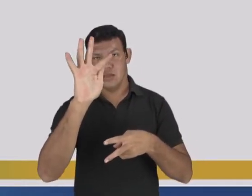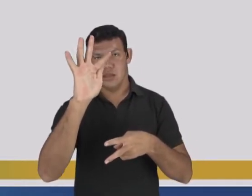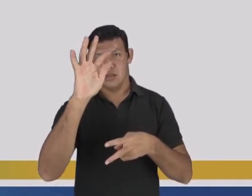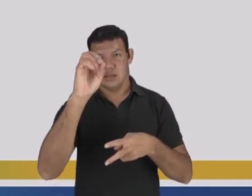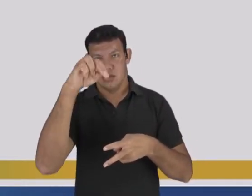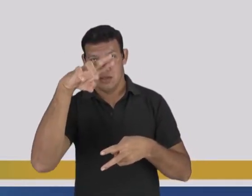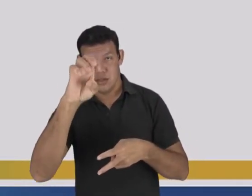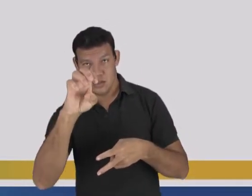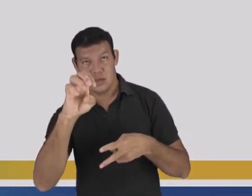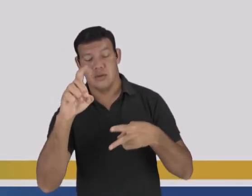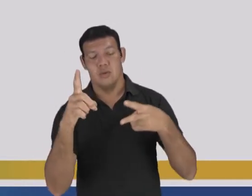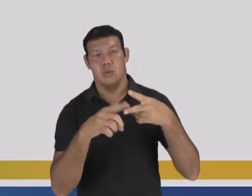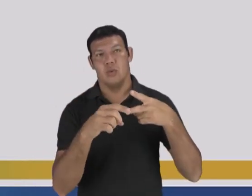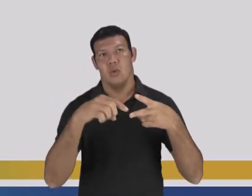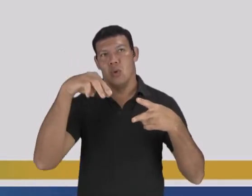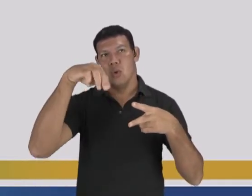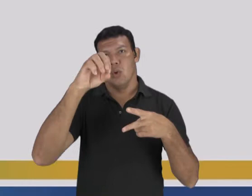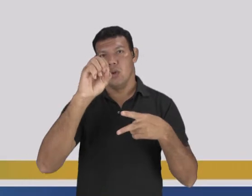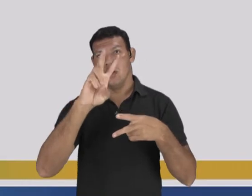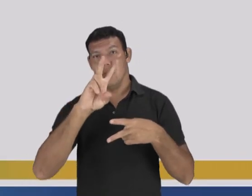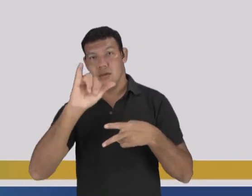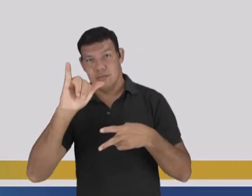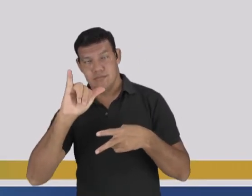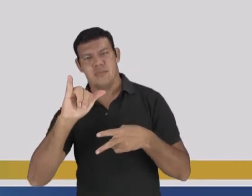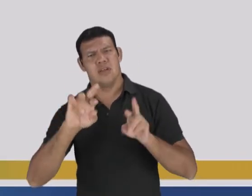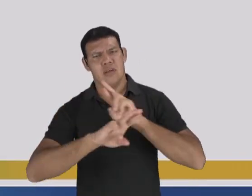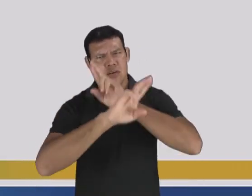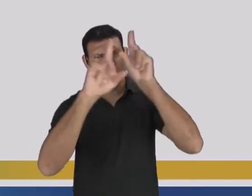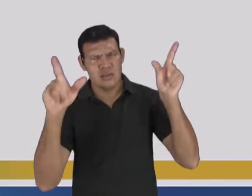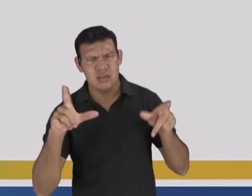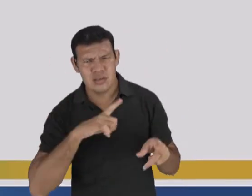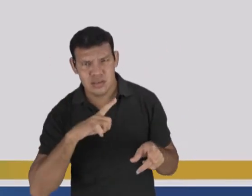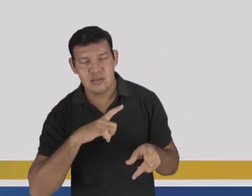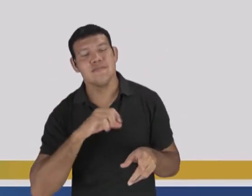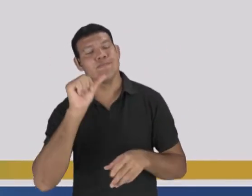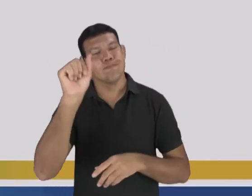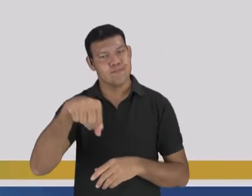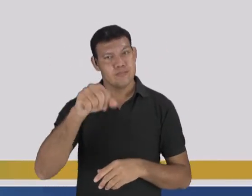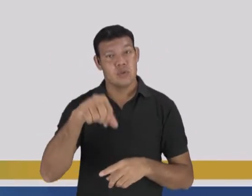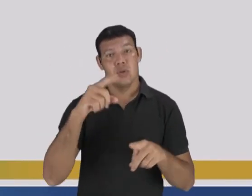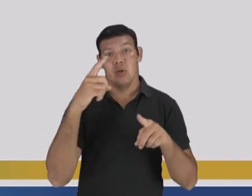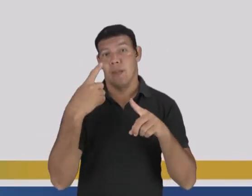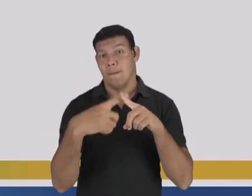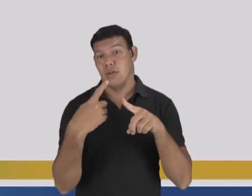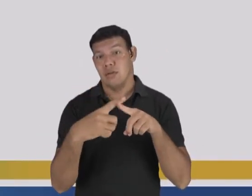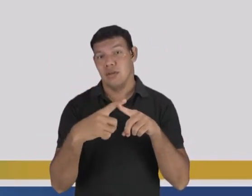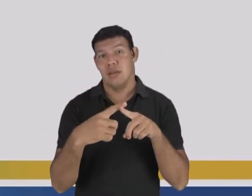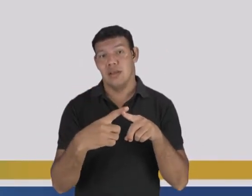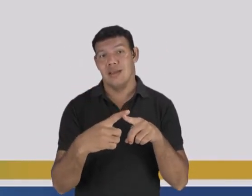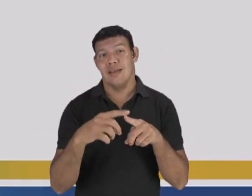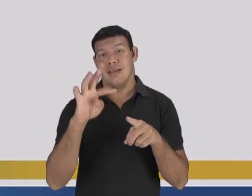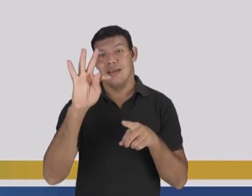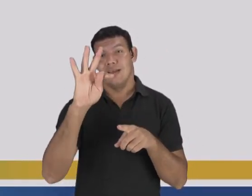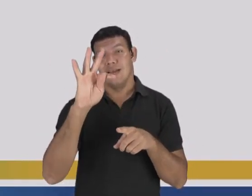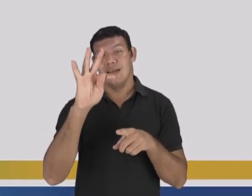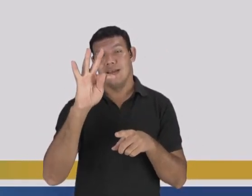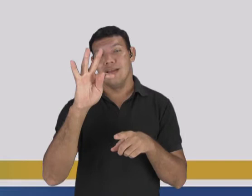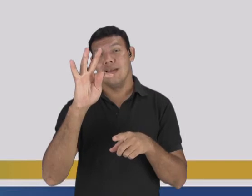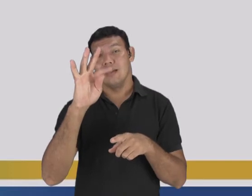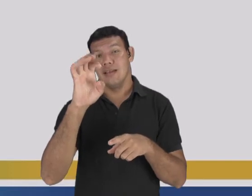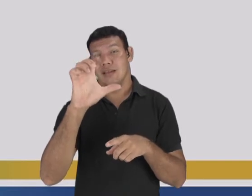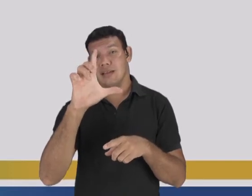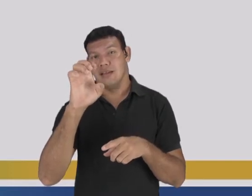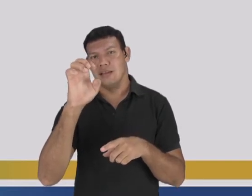tem diferença? Tem, porque geralmente no Brasil, né, a gente utiliza o termo telefone para tudo. Quando fala com